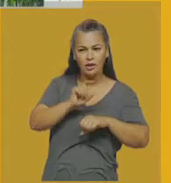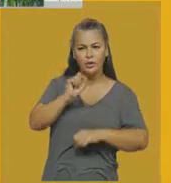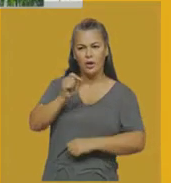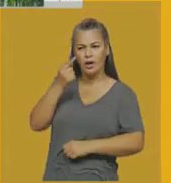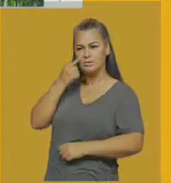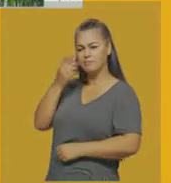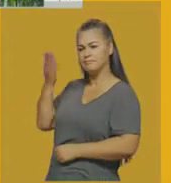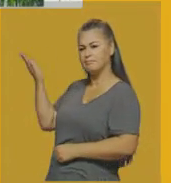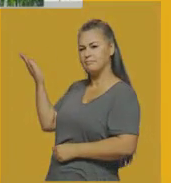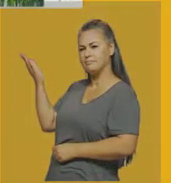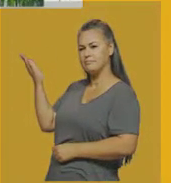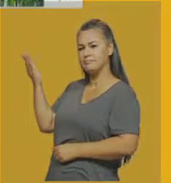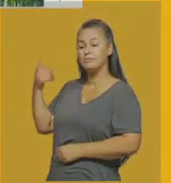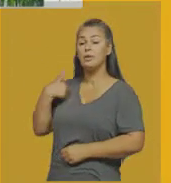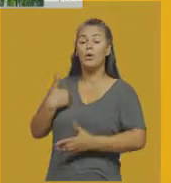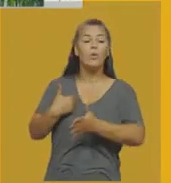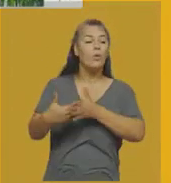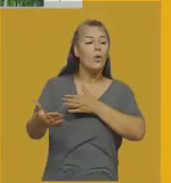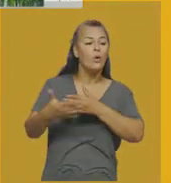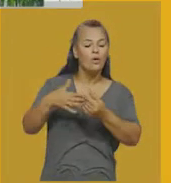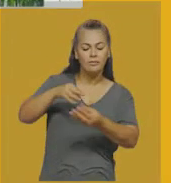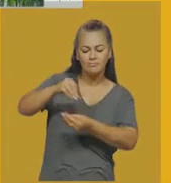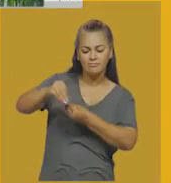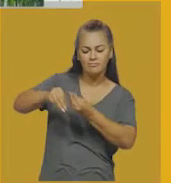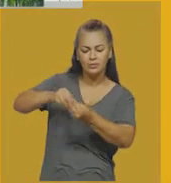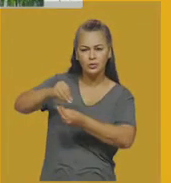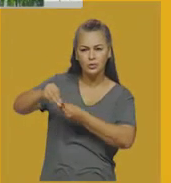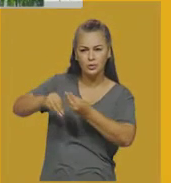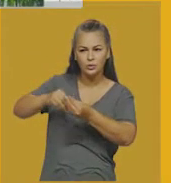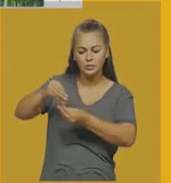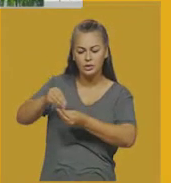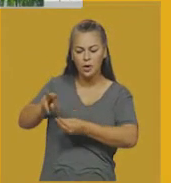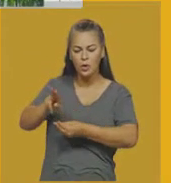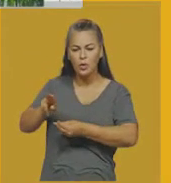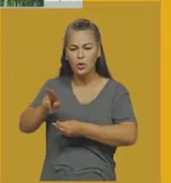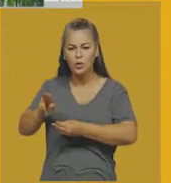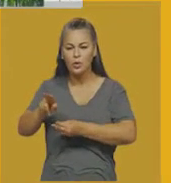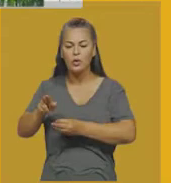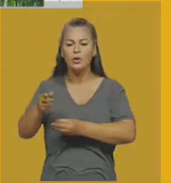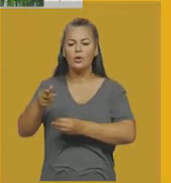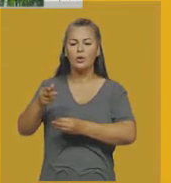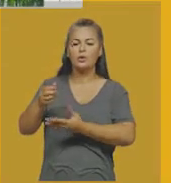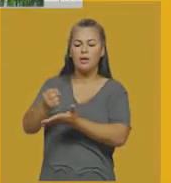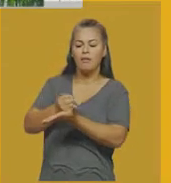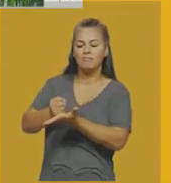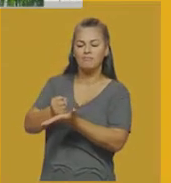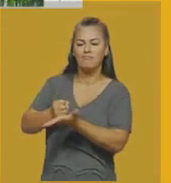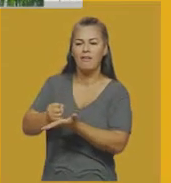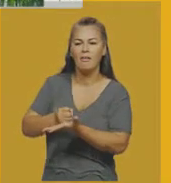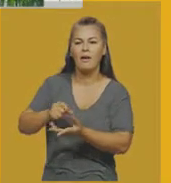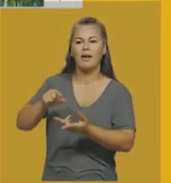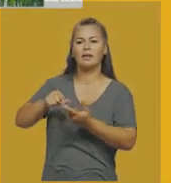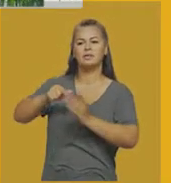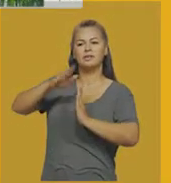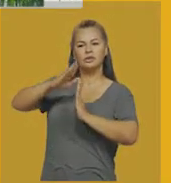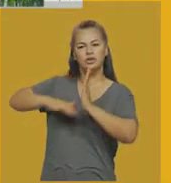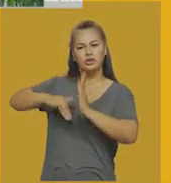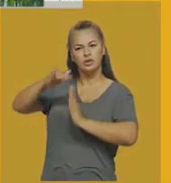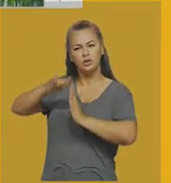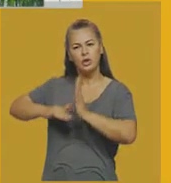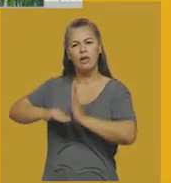Qualquer substância ou ingrediente usado em farmácia, tinturaria, laboratórios químicos, etc. Tá? São